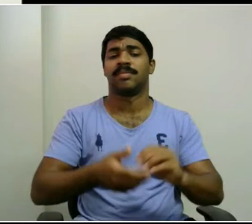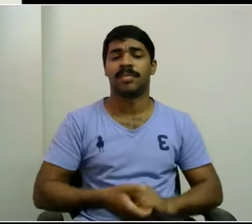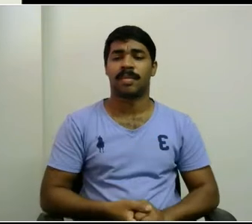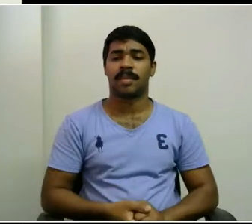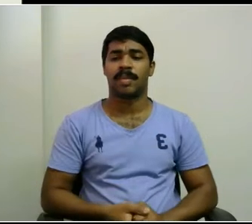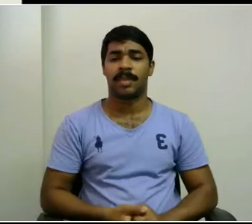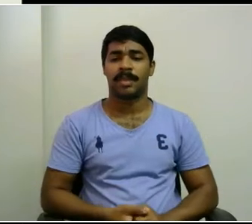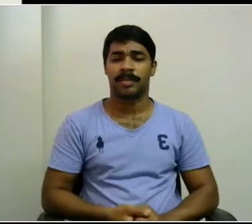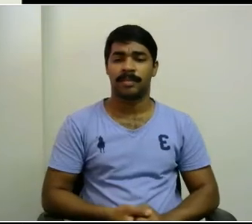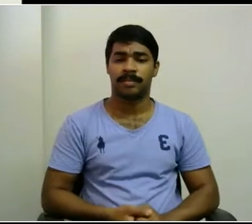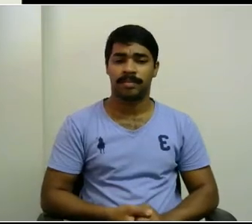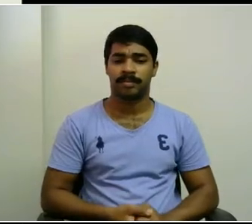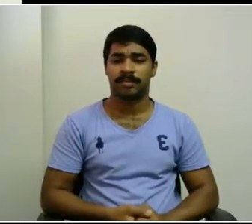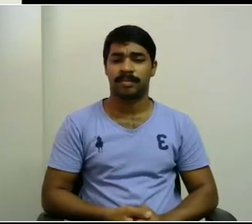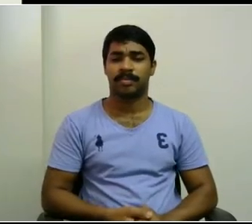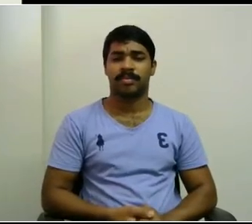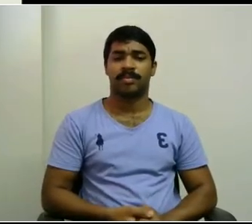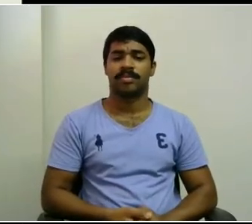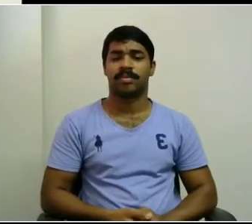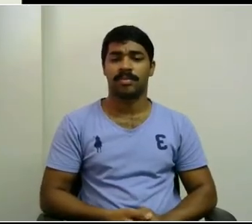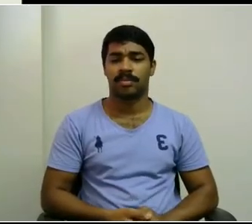Vamos avançar aqui um pouquinho mais.